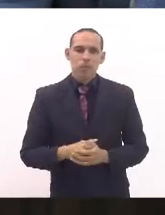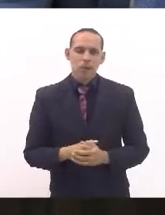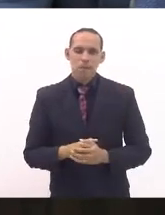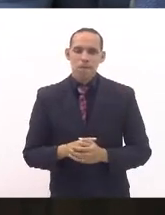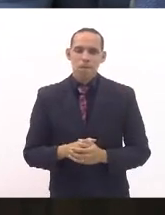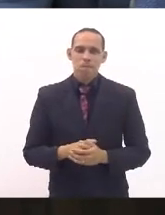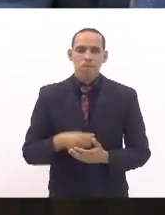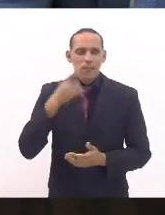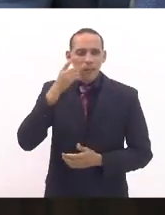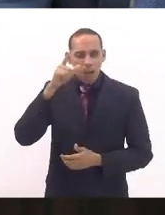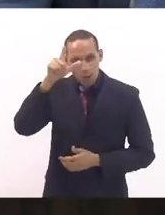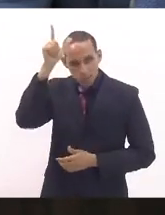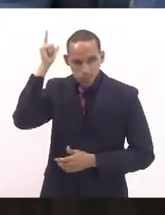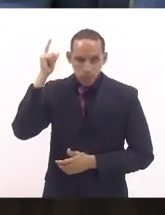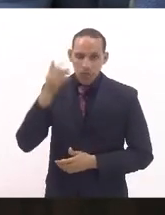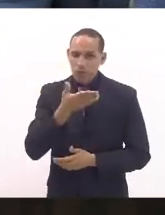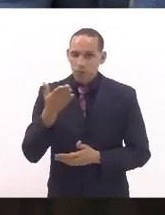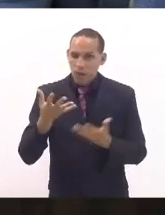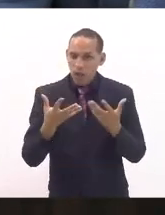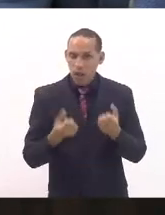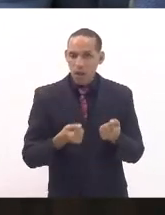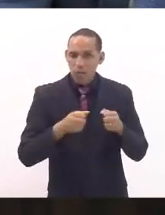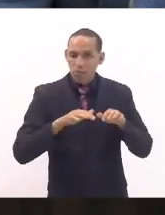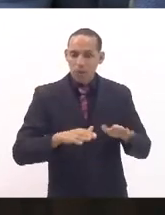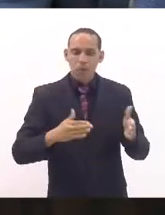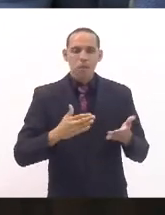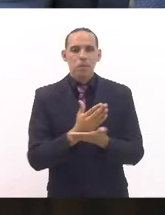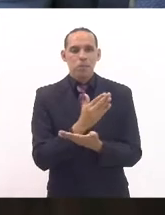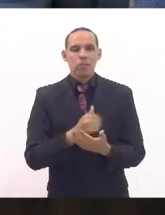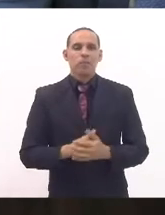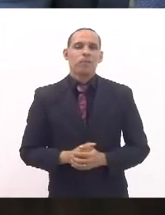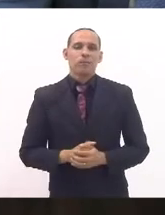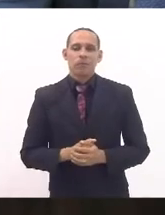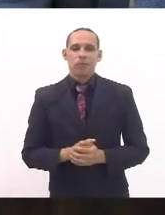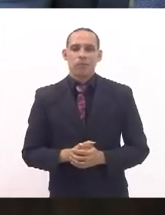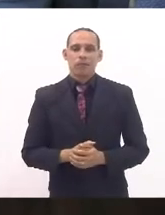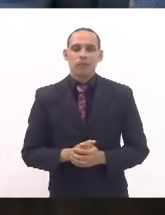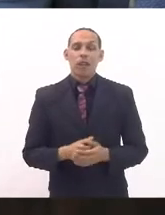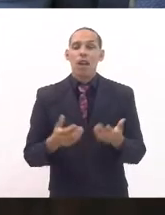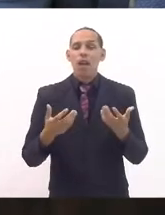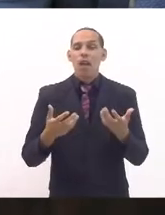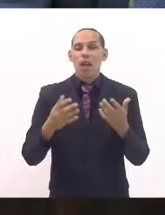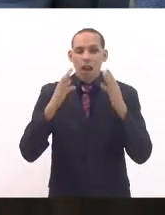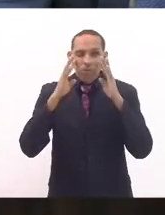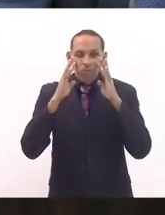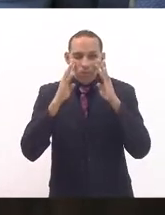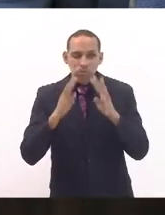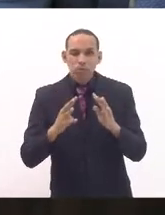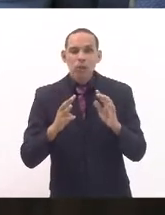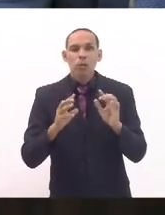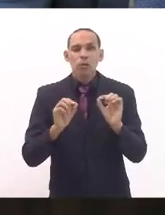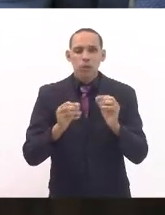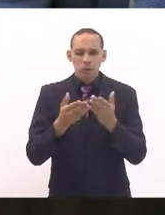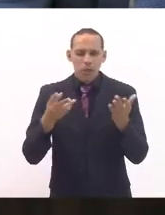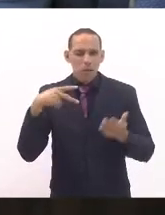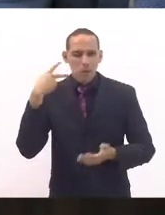feita pelo deputado Luiz Paulo. Os senhores que aprovam, permaneçam como estão, aprovado. Eu queria chamar a atenção dos senhores